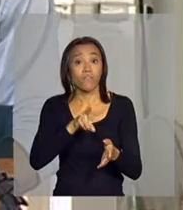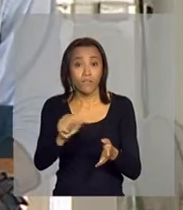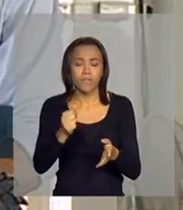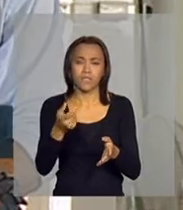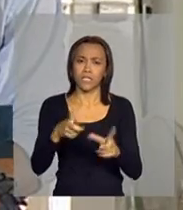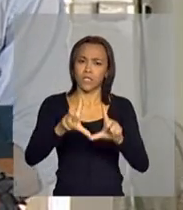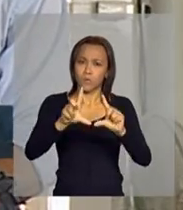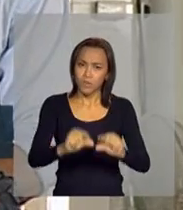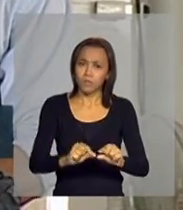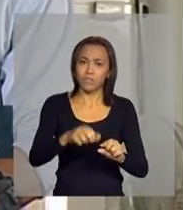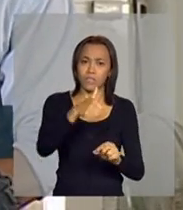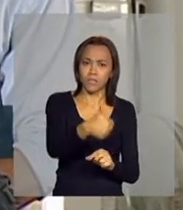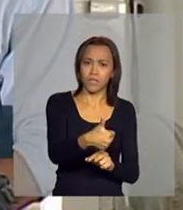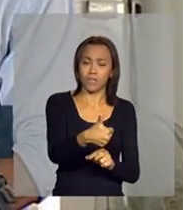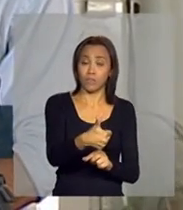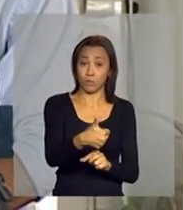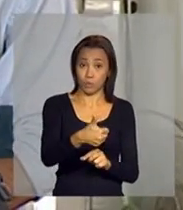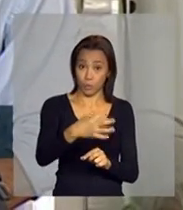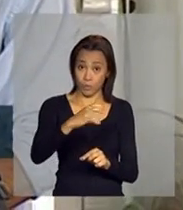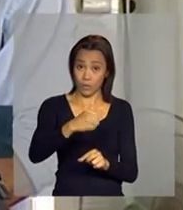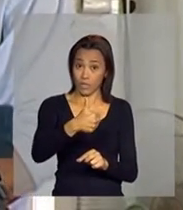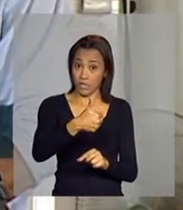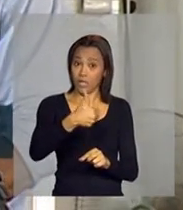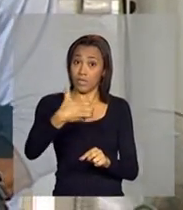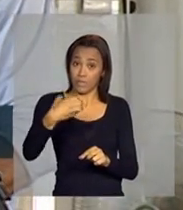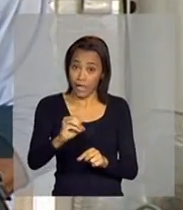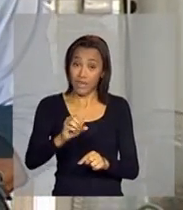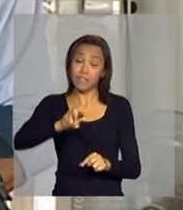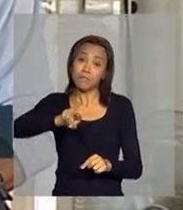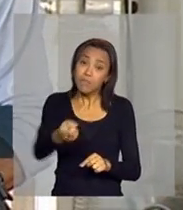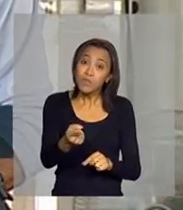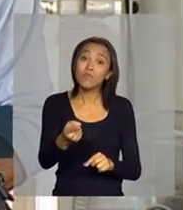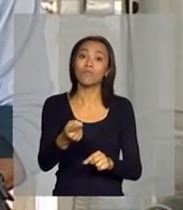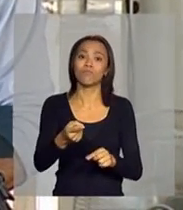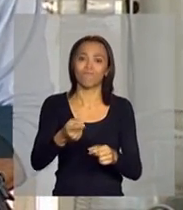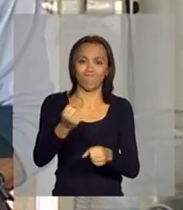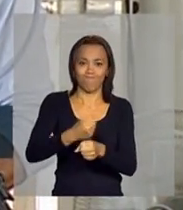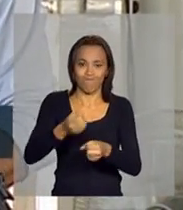de 110 mil quilômetros de estradas rurais,